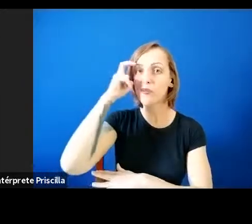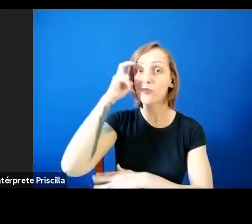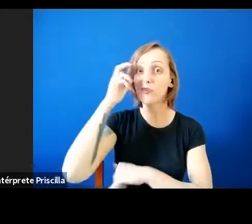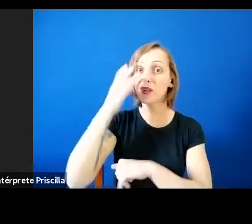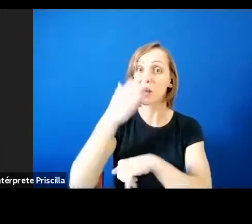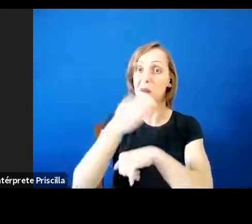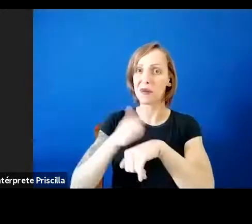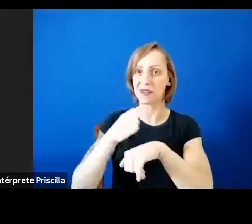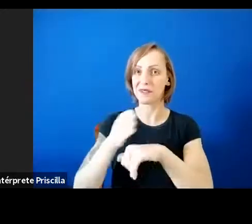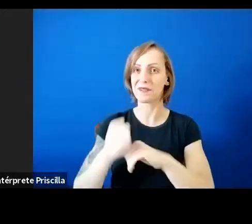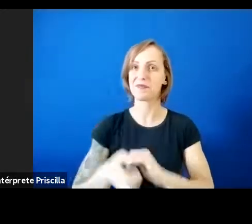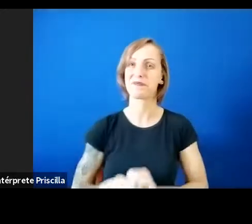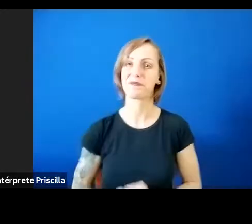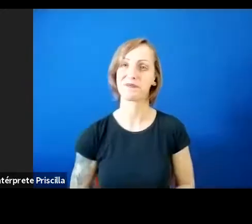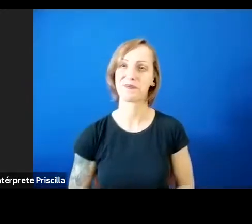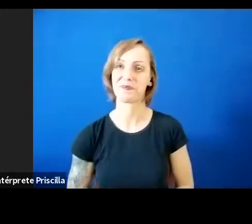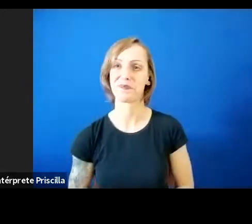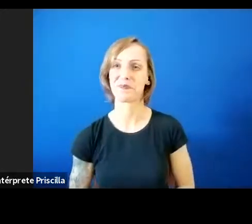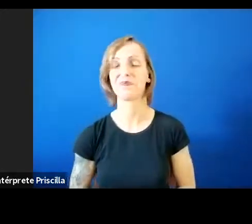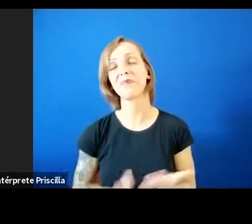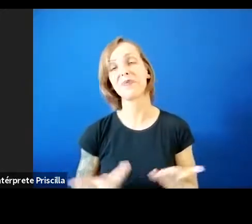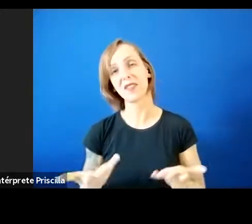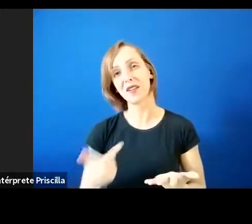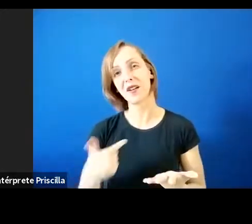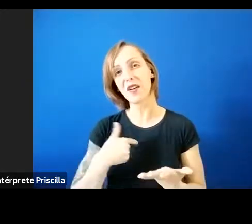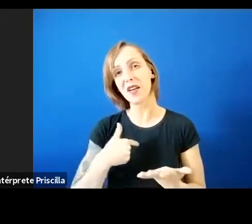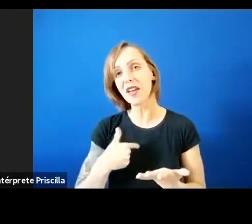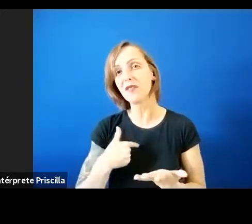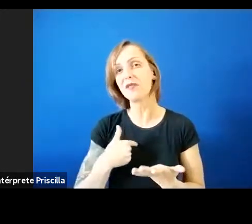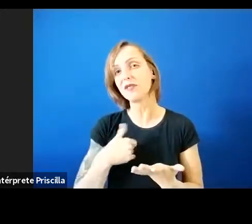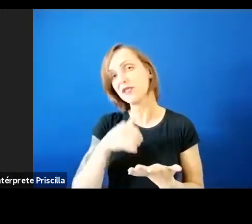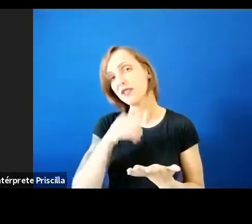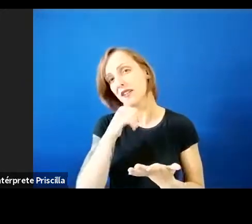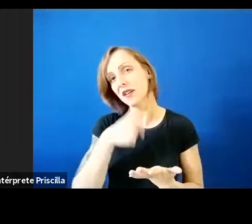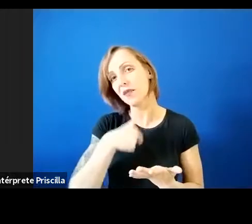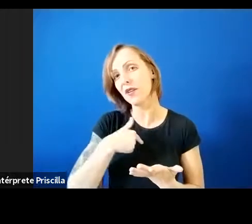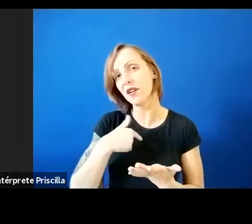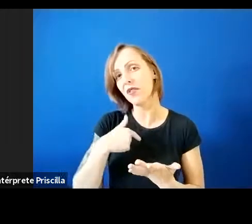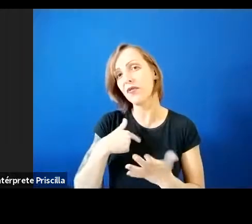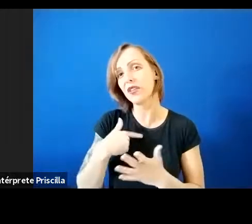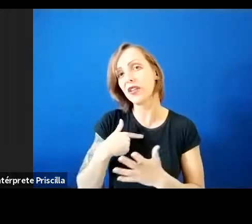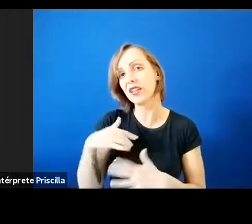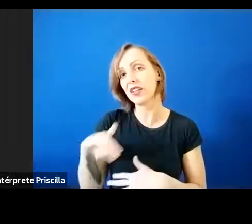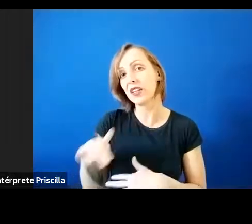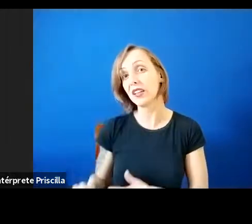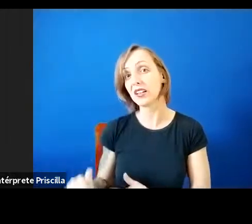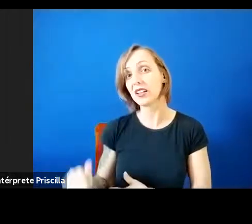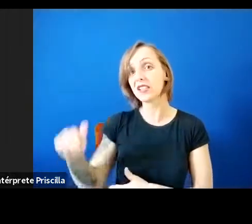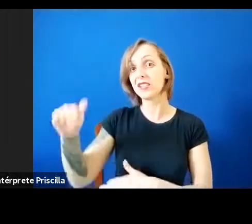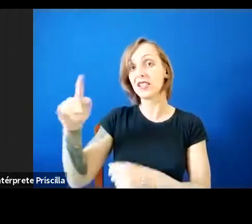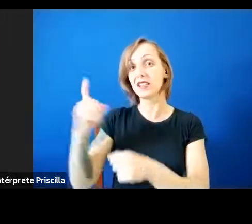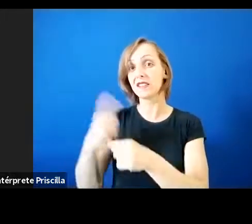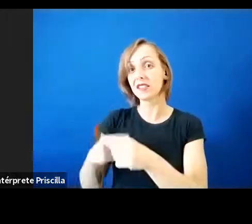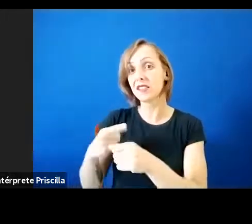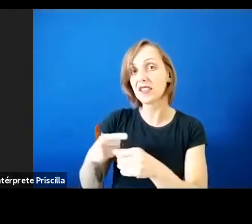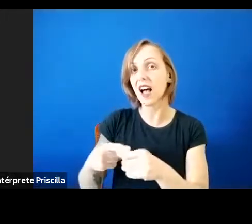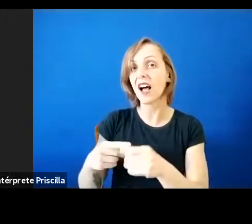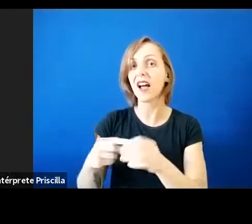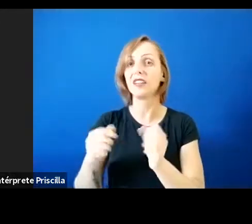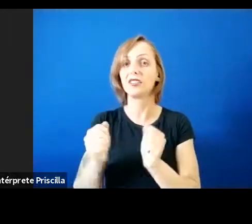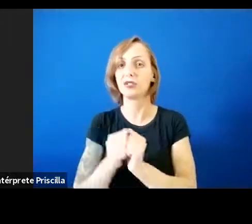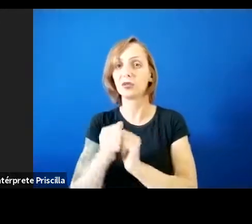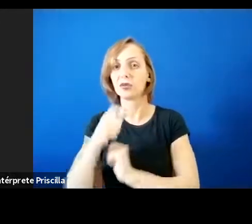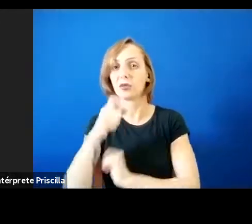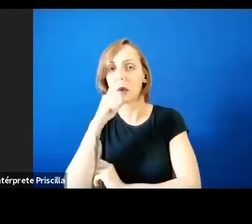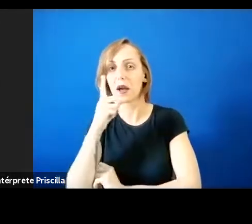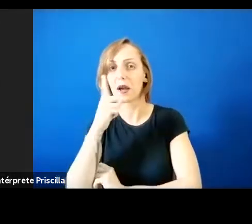de menina que foi criada em cidade, mas com os pais lá com o pé no interior. É claro que dentro da nossa